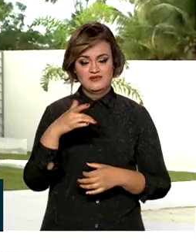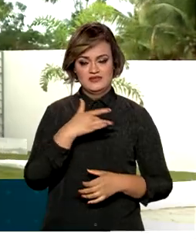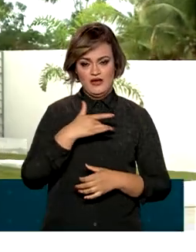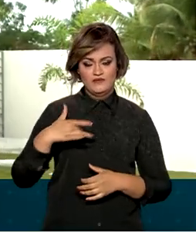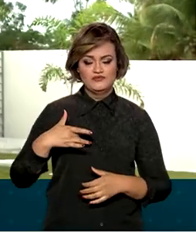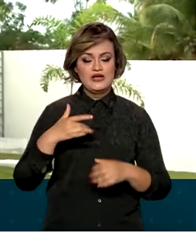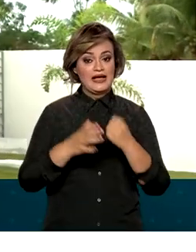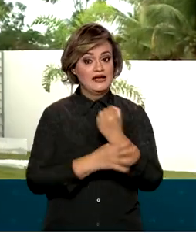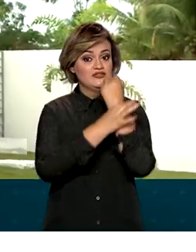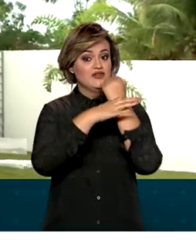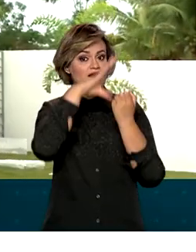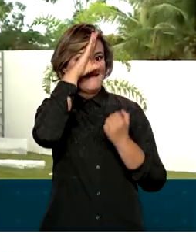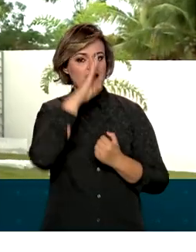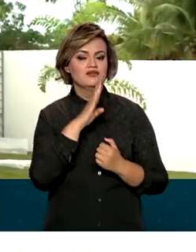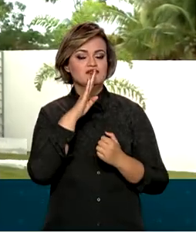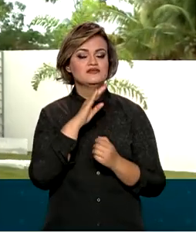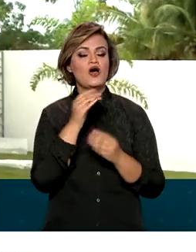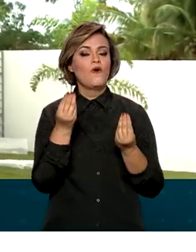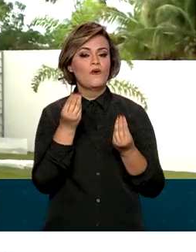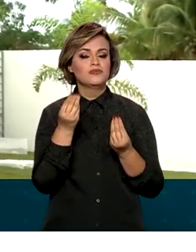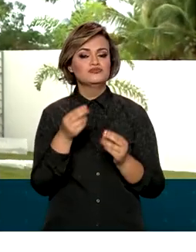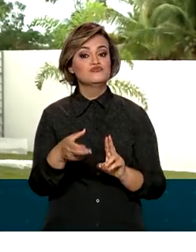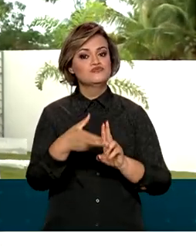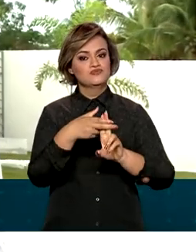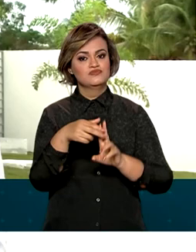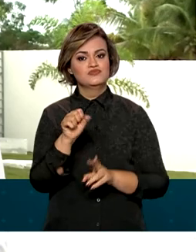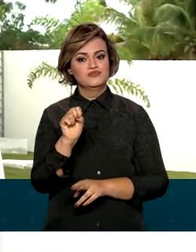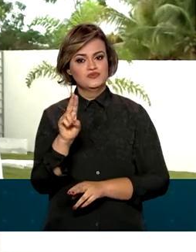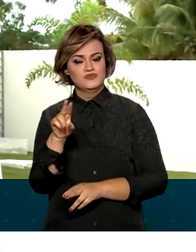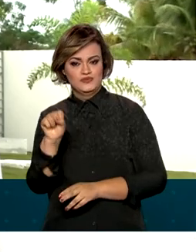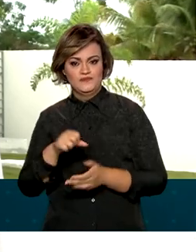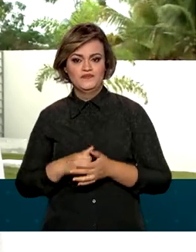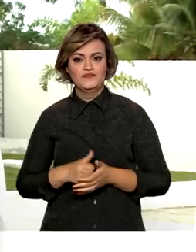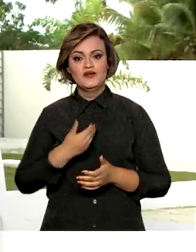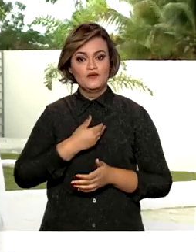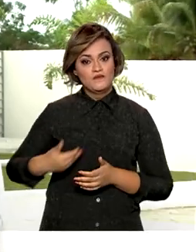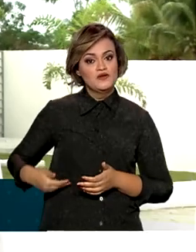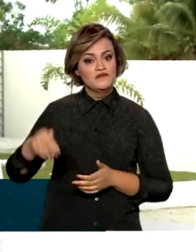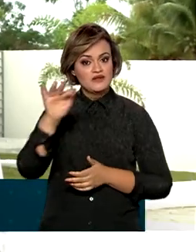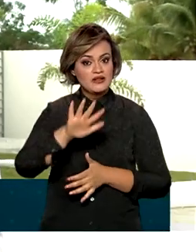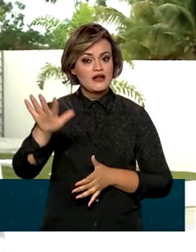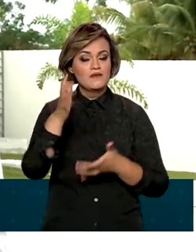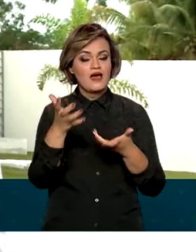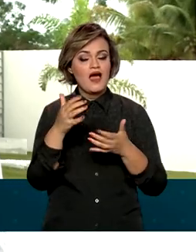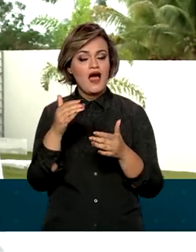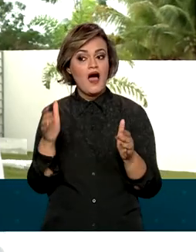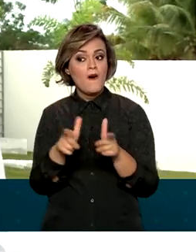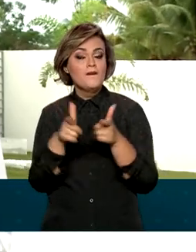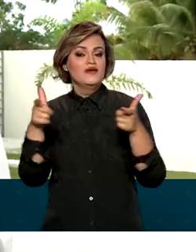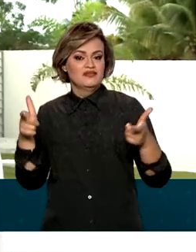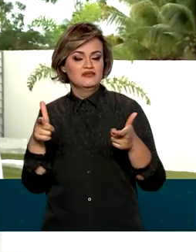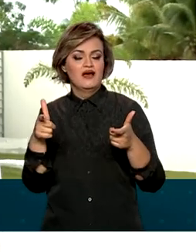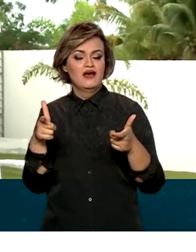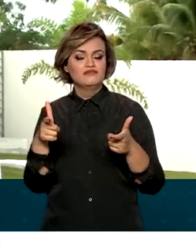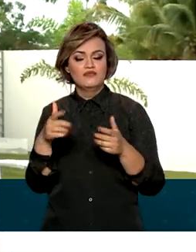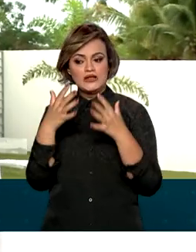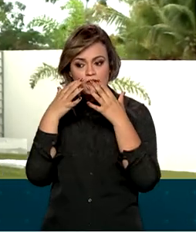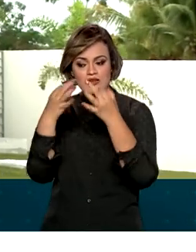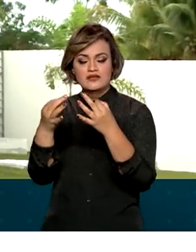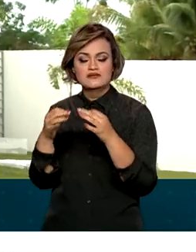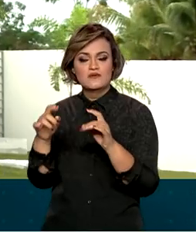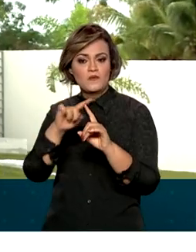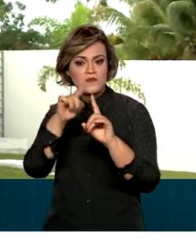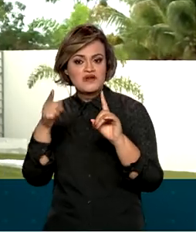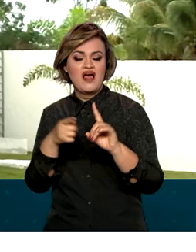é garantida gratuitamente pelo Sistema Único de Saúde, SUS. O governo federal pretende ampliar esse cuidado com a população materno